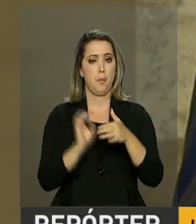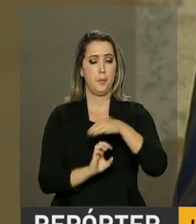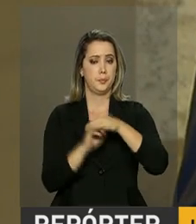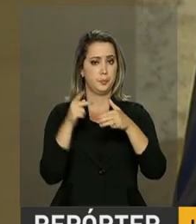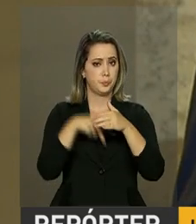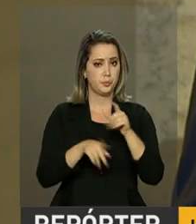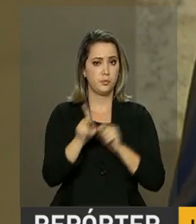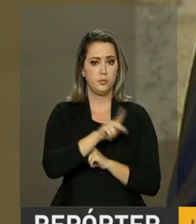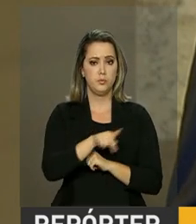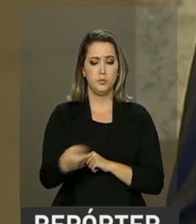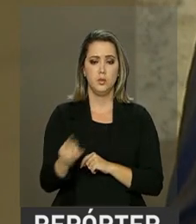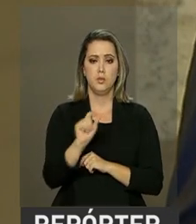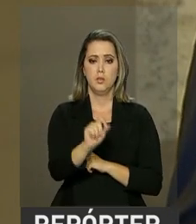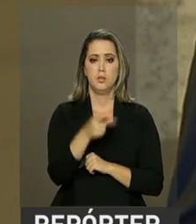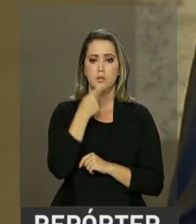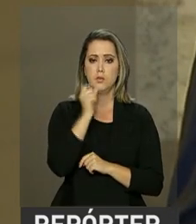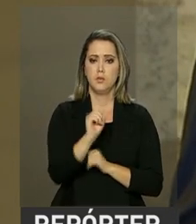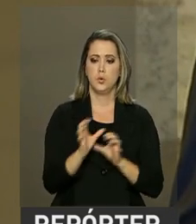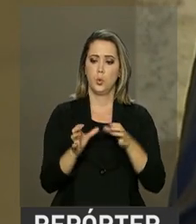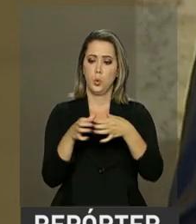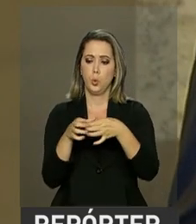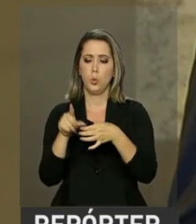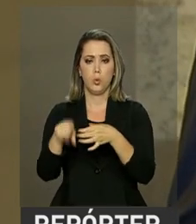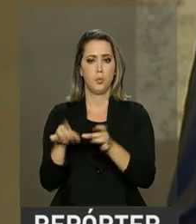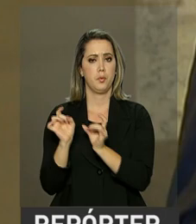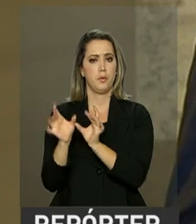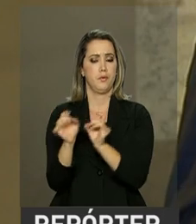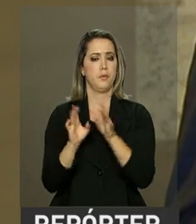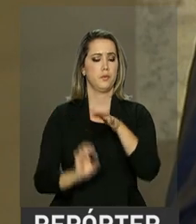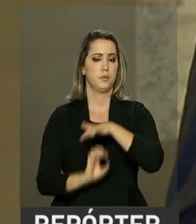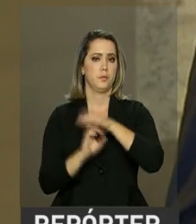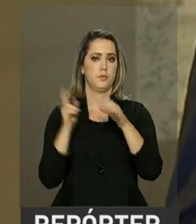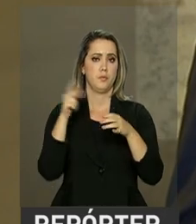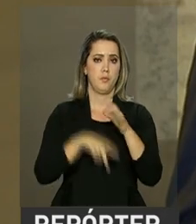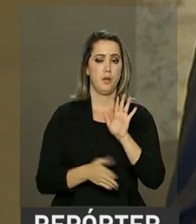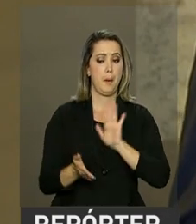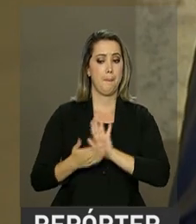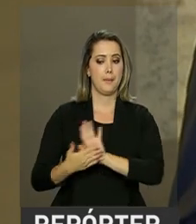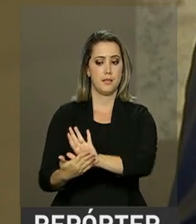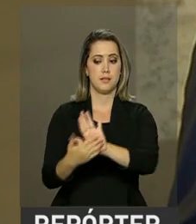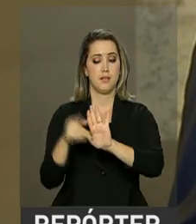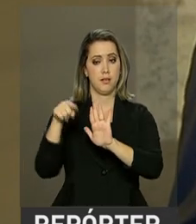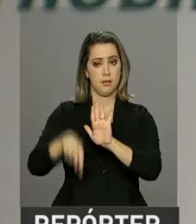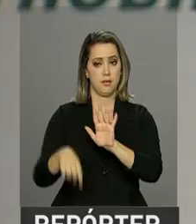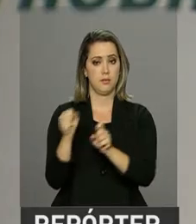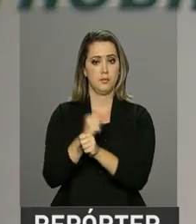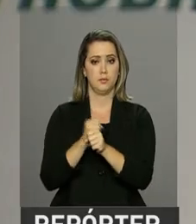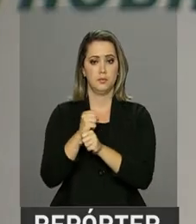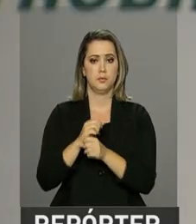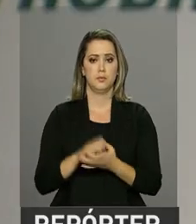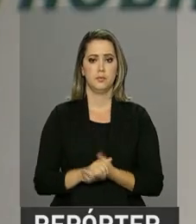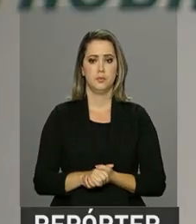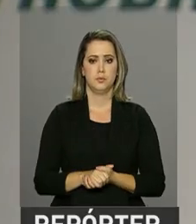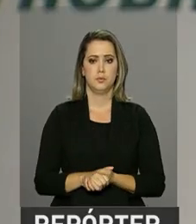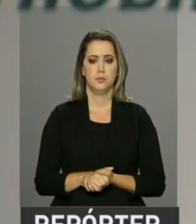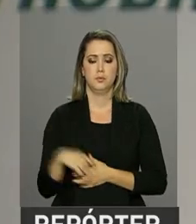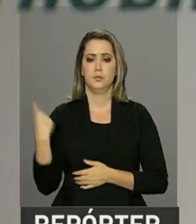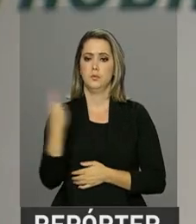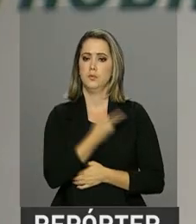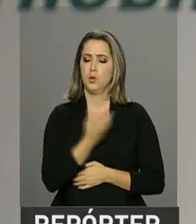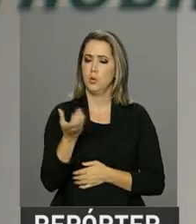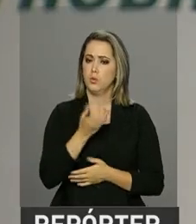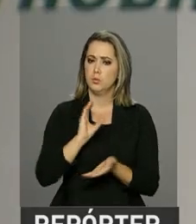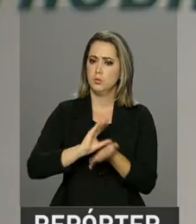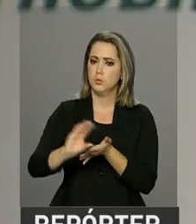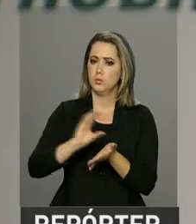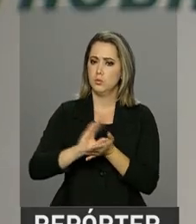um pacote de empresas e negócios que serão vendidos pela petrobras será apresentado ainda este ano nós queremos investir